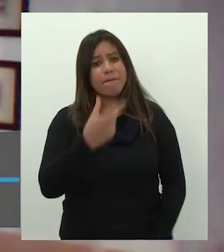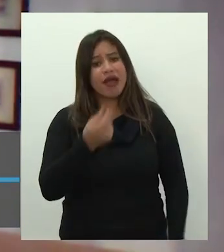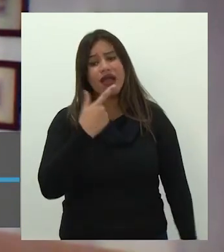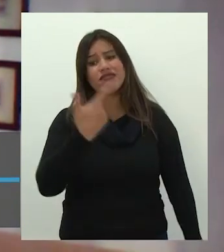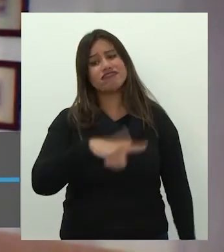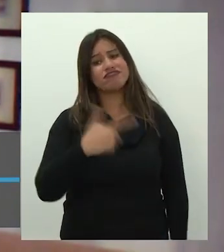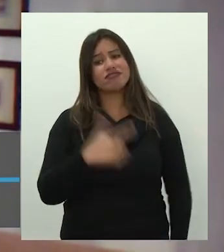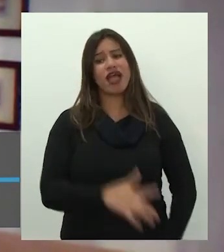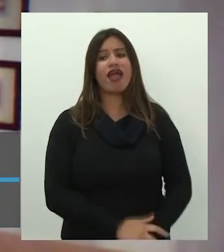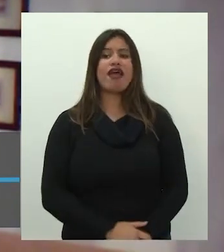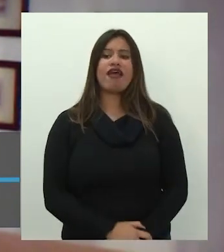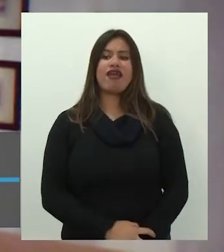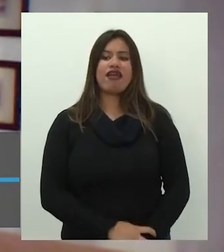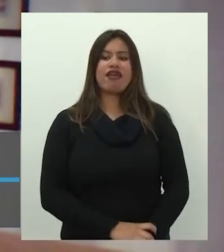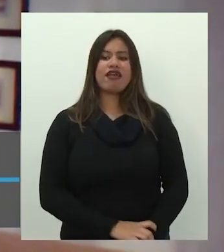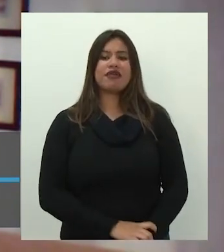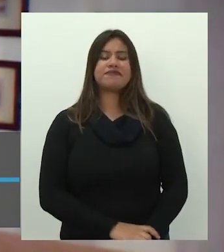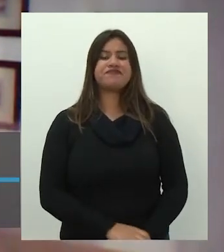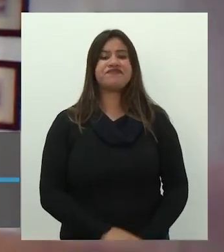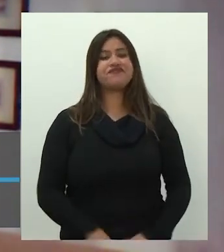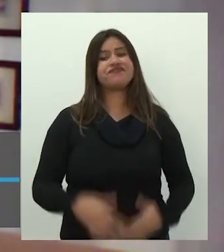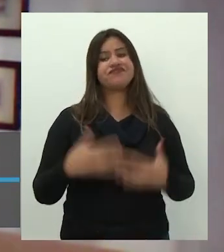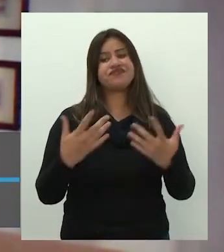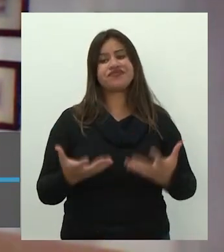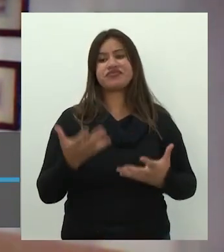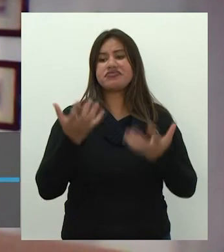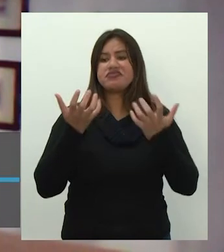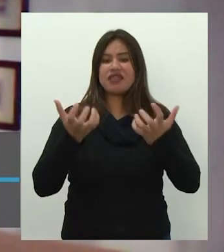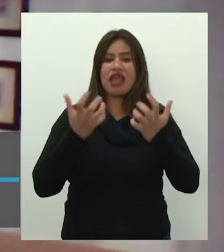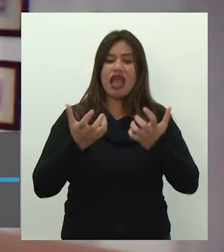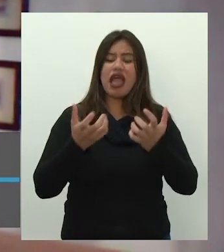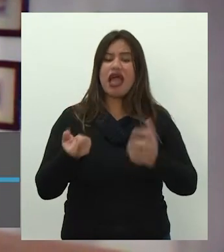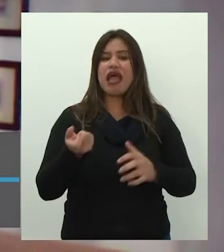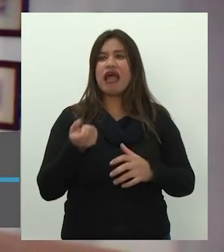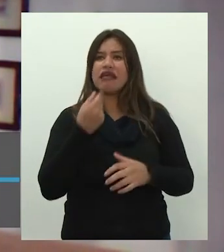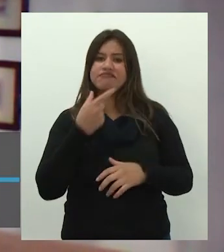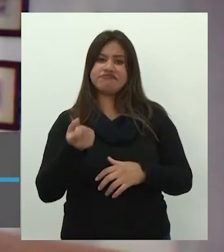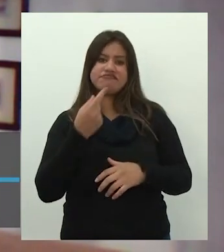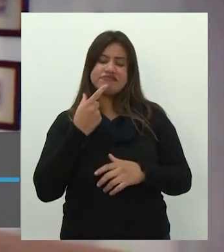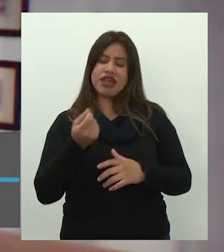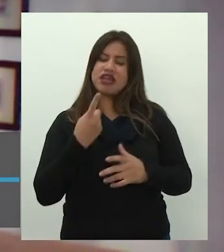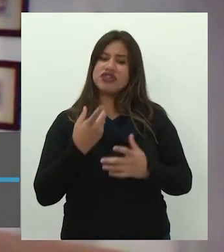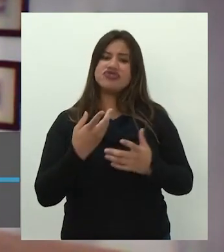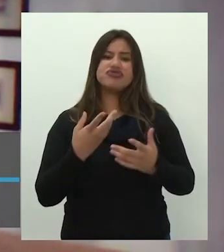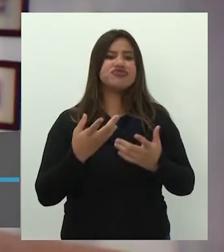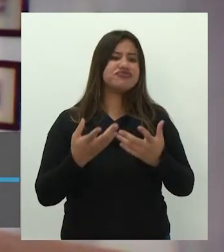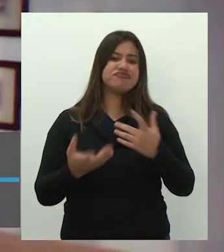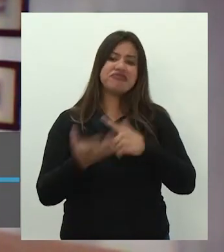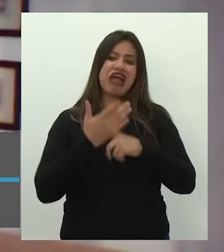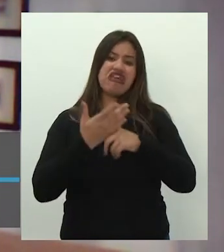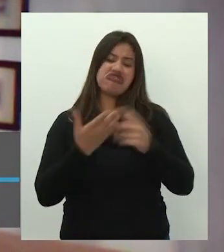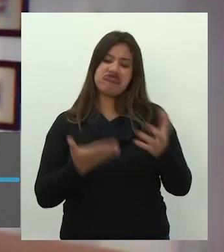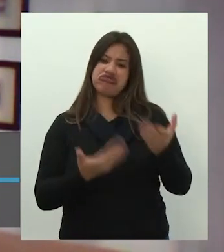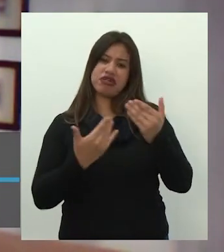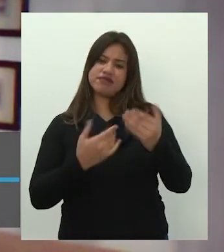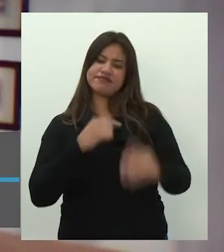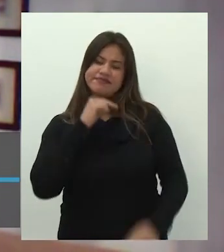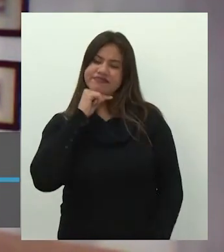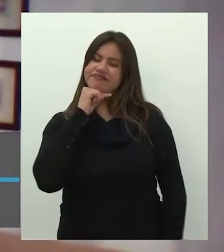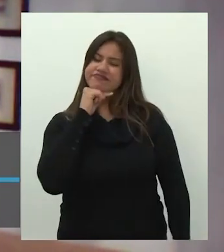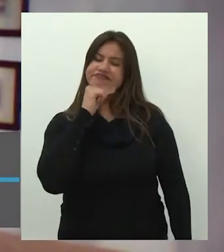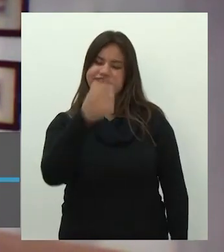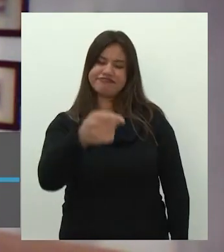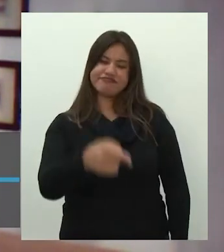adianta querer tomar qualquer tipo de medicamento também para acontecer isso. Não tem,